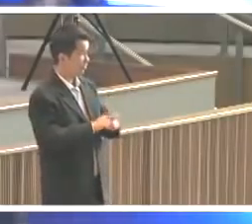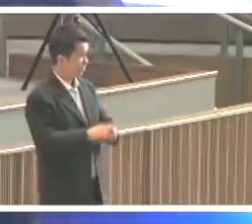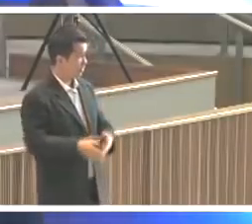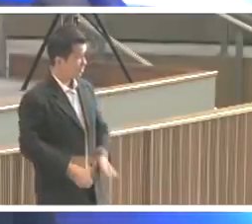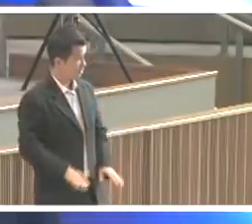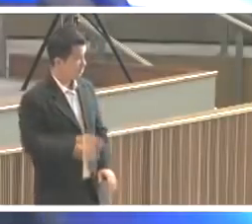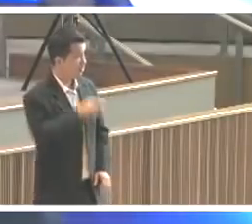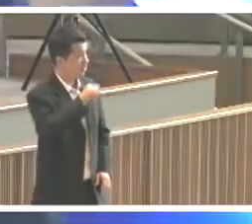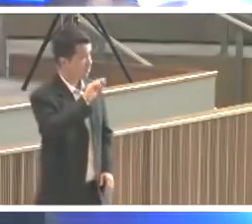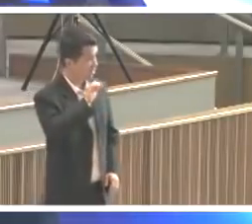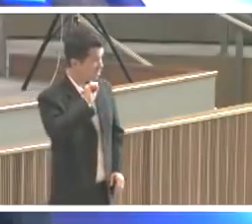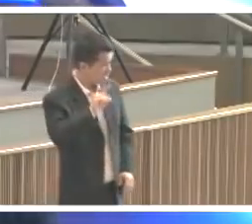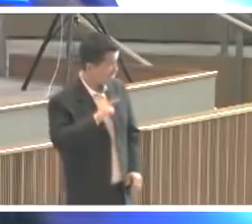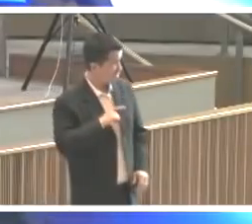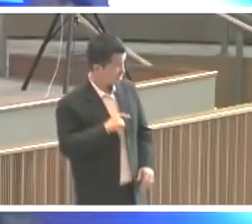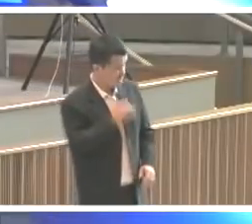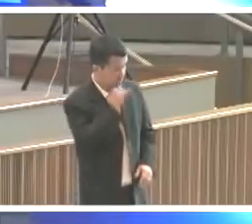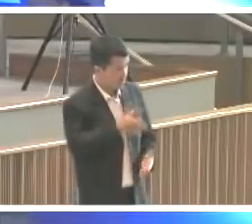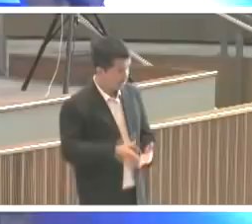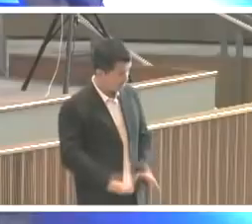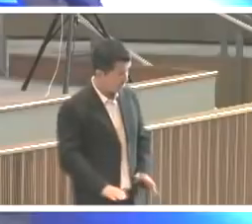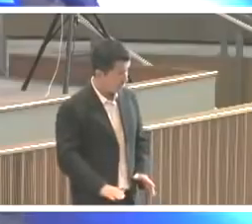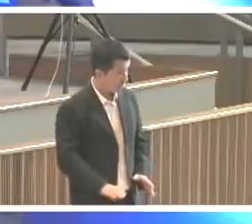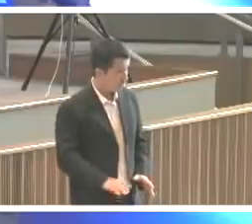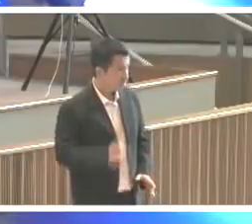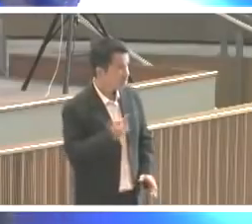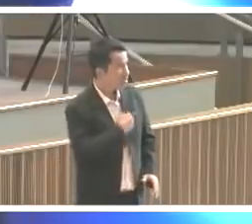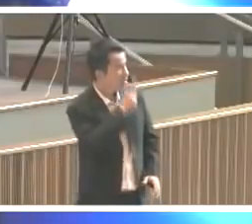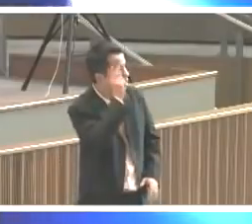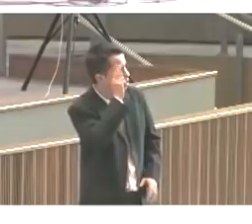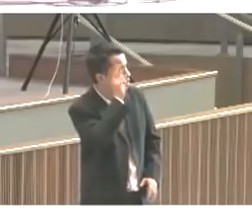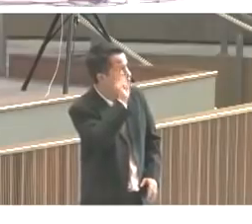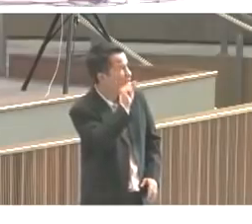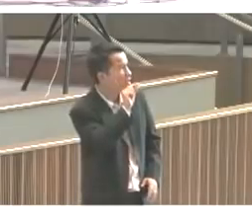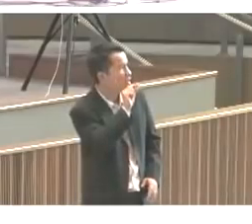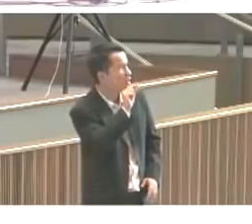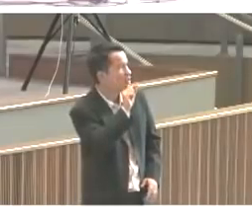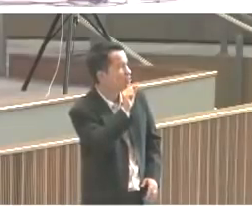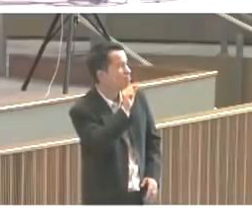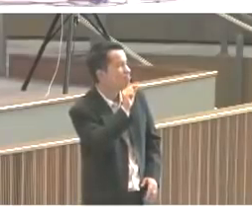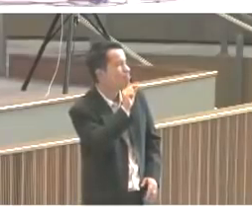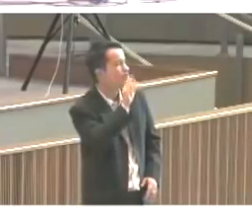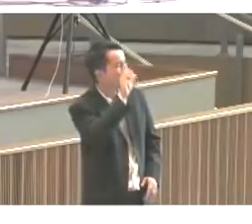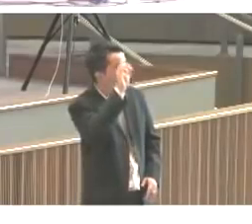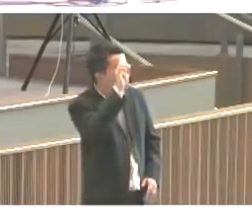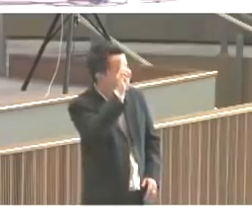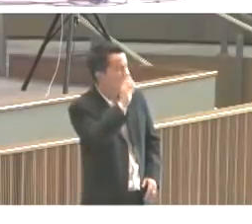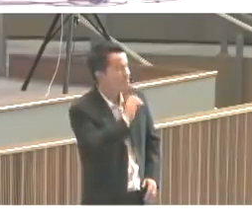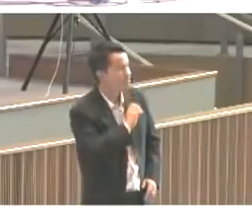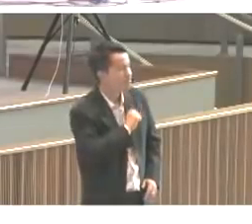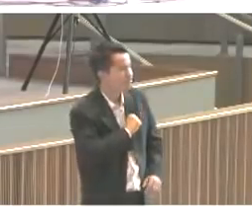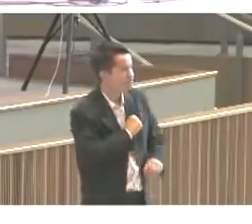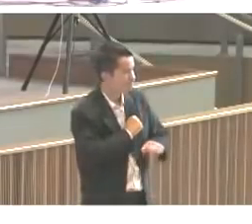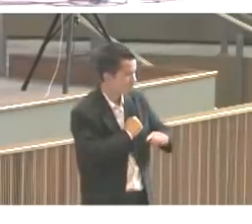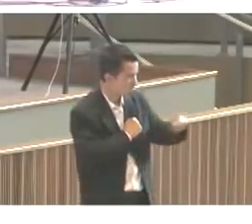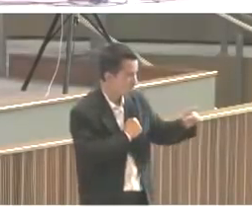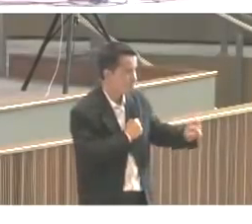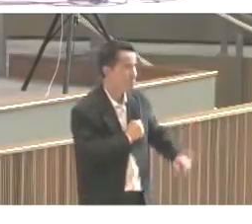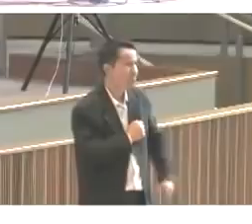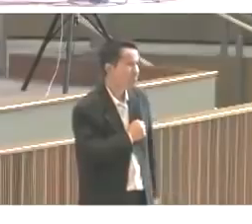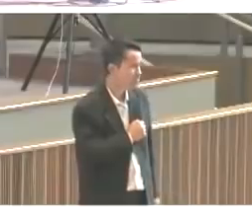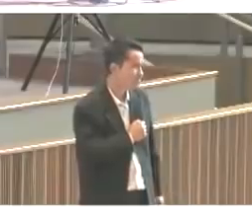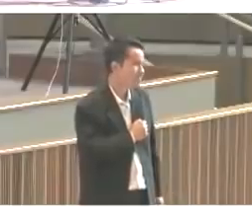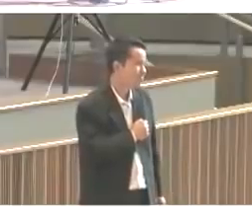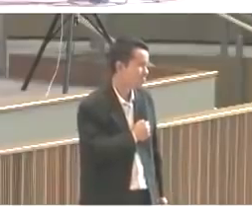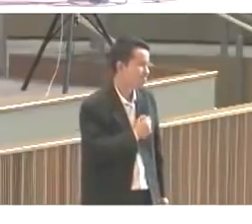evento cósmico, marcante, mas todo dia é dia de encontro do calendário de Deus com o